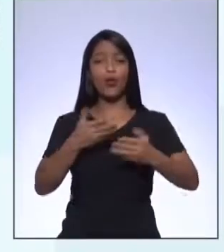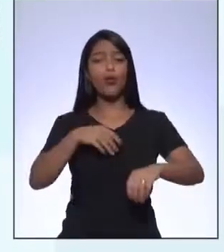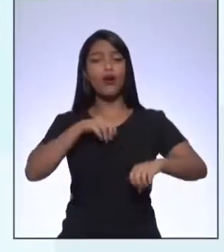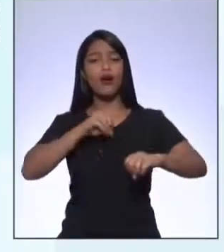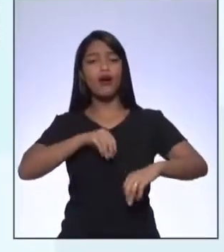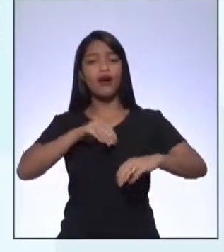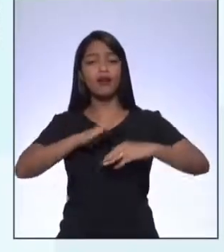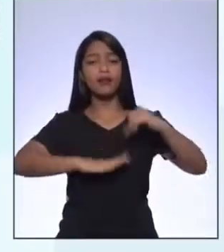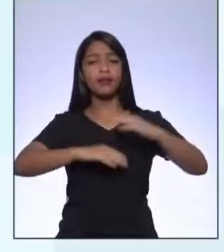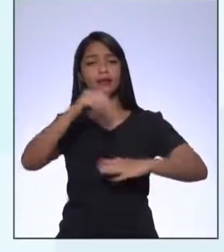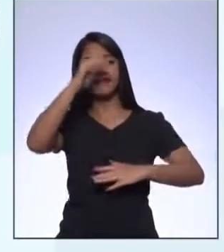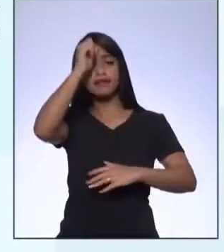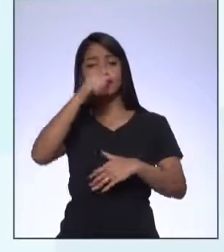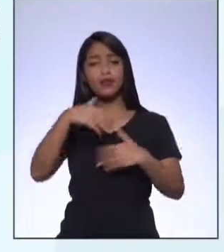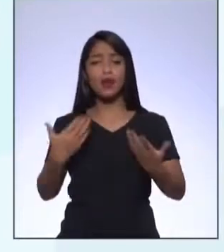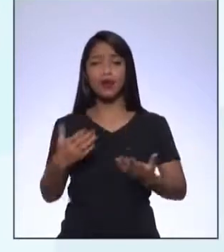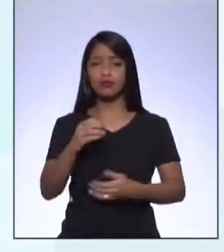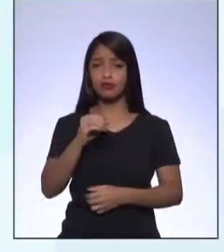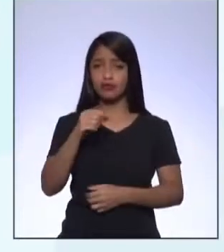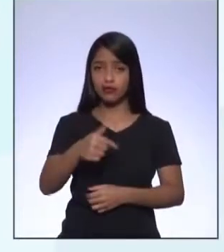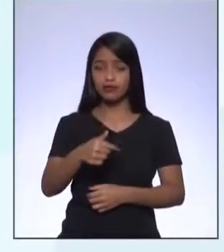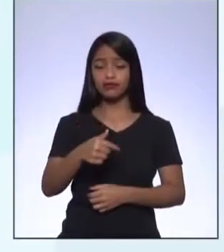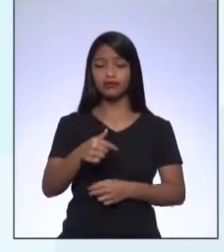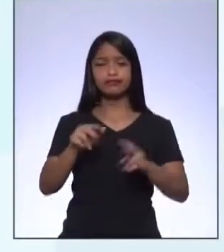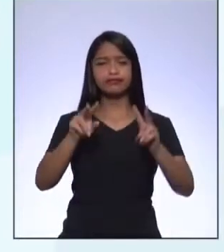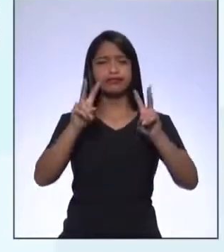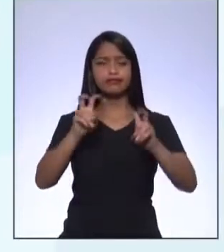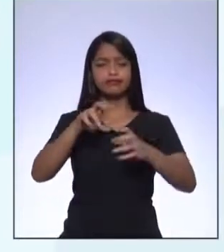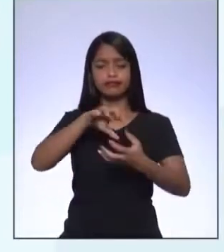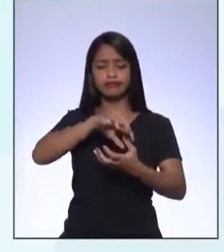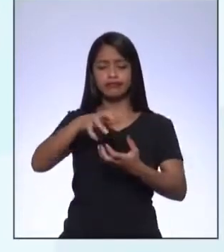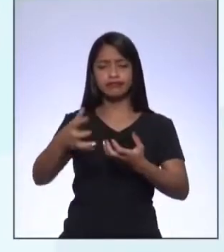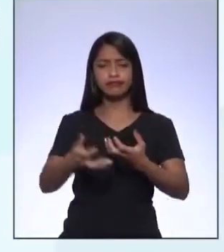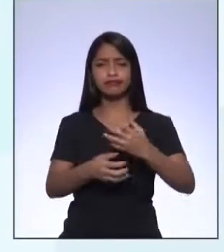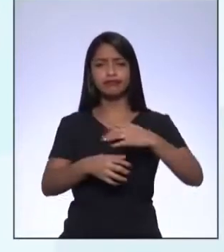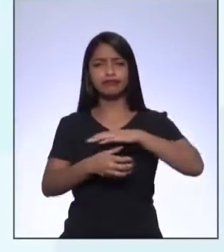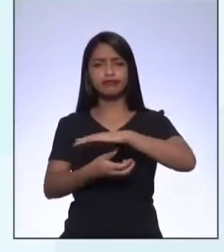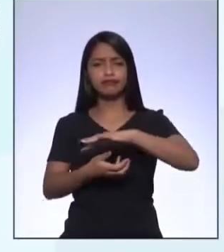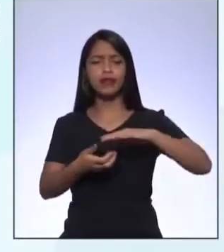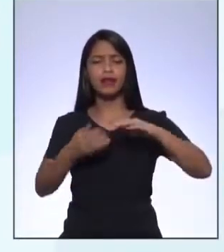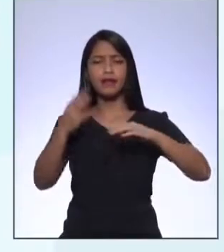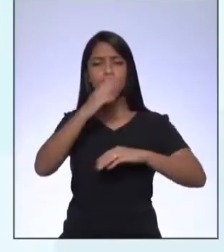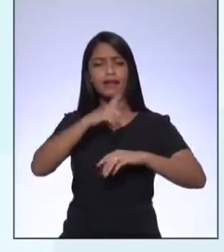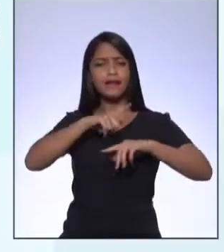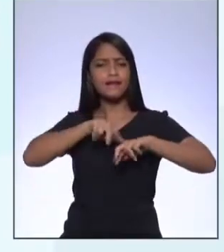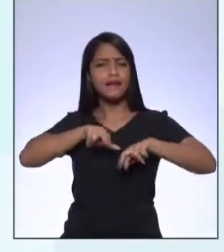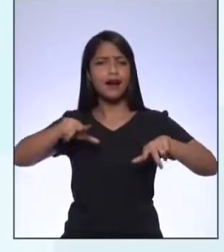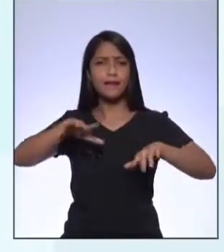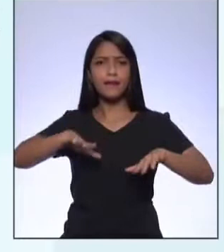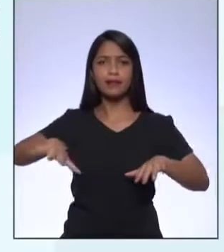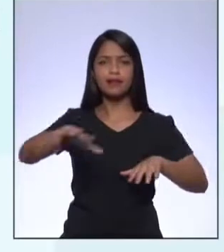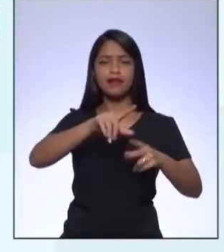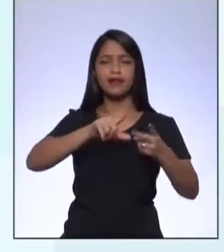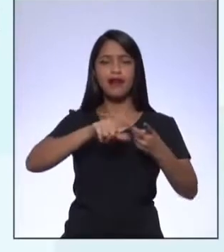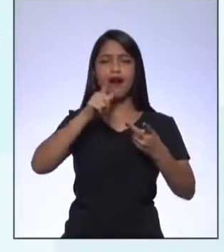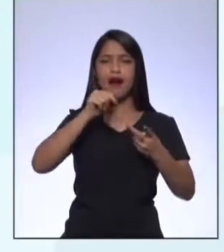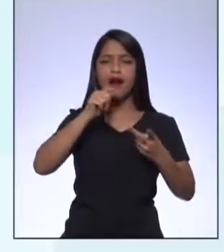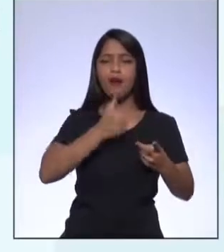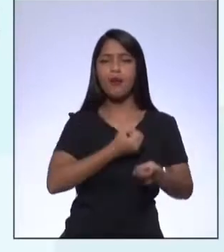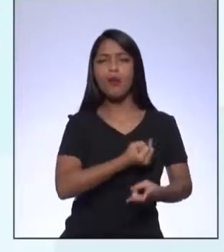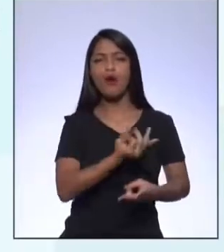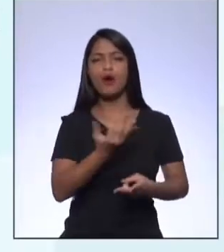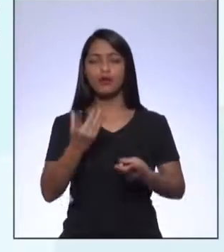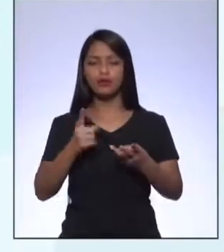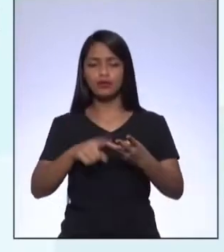07, tá? É caracterizar os principais ecossistemas brasileiros quanto à paisagem, à quantidade de água, ao tipo de